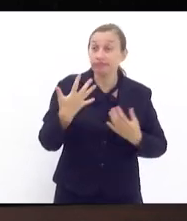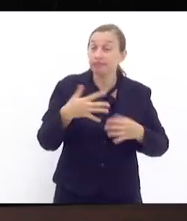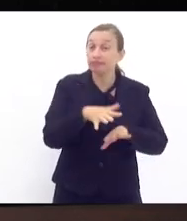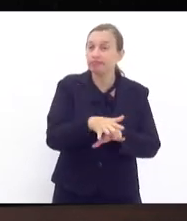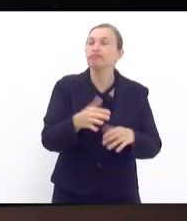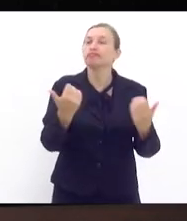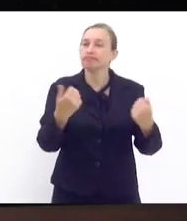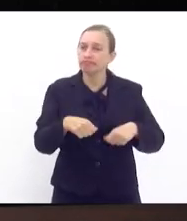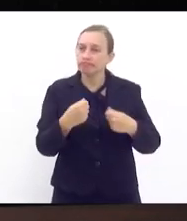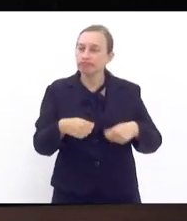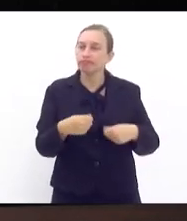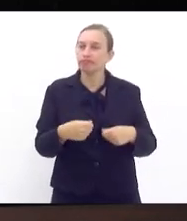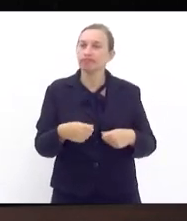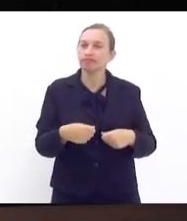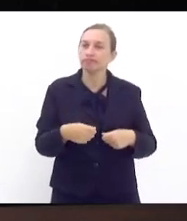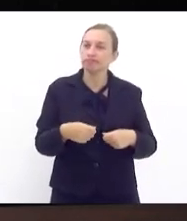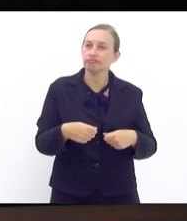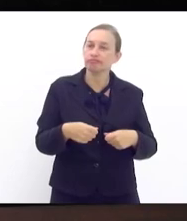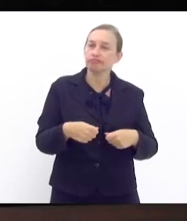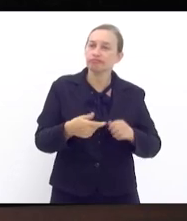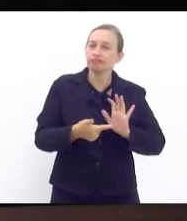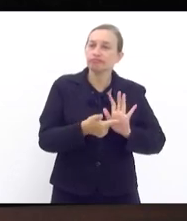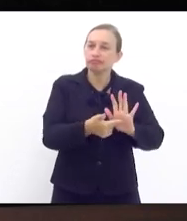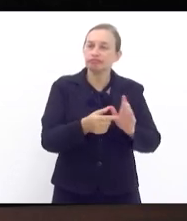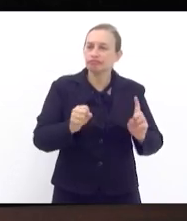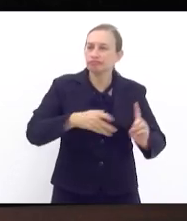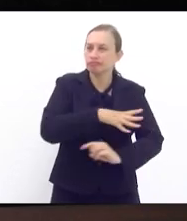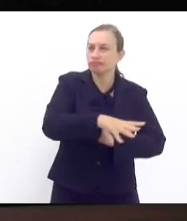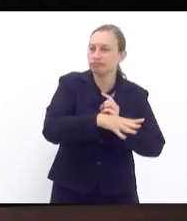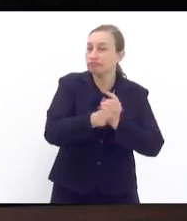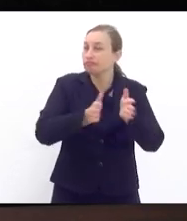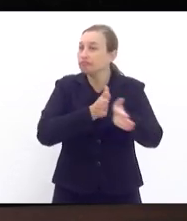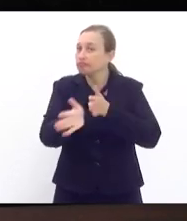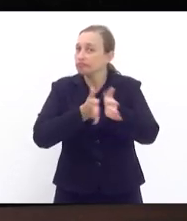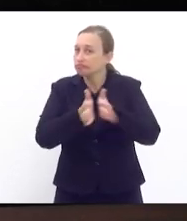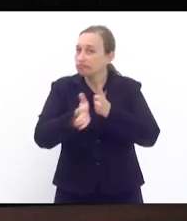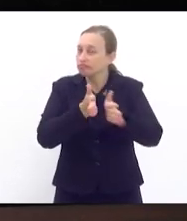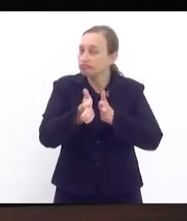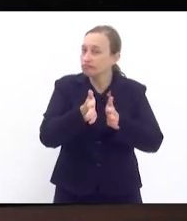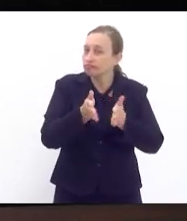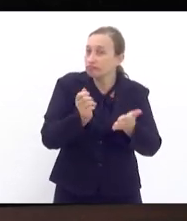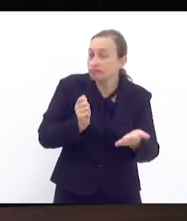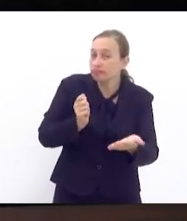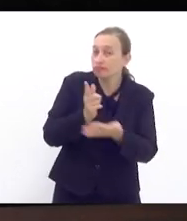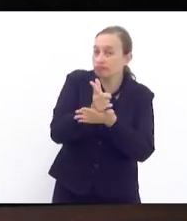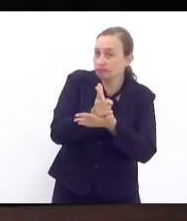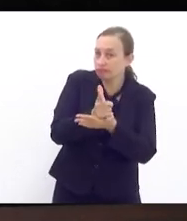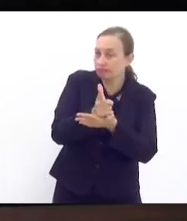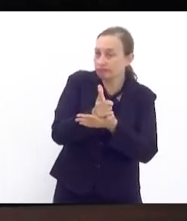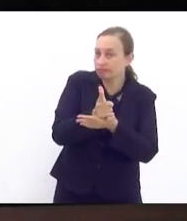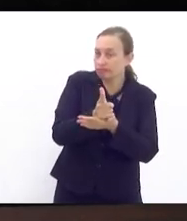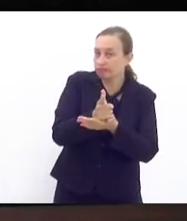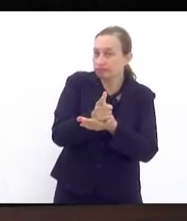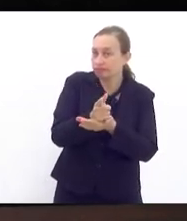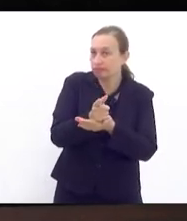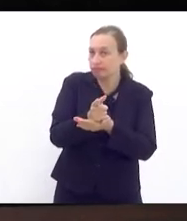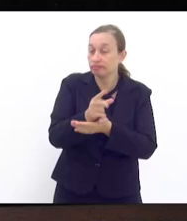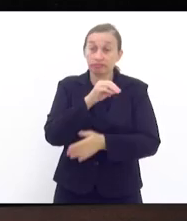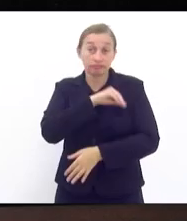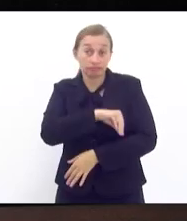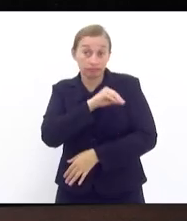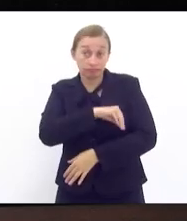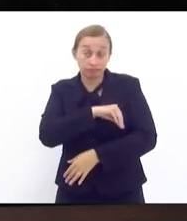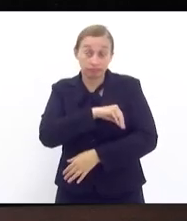gente deve proporcionar à nossa sociedade um acesso ao consumo e renda, consequentemente, o aumento